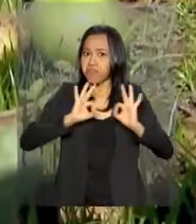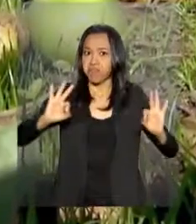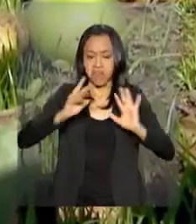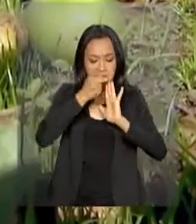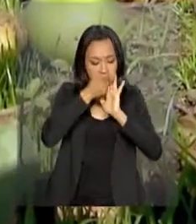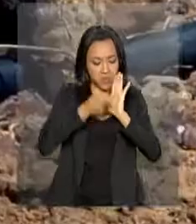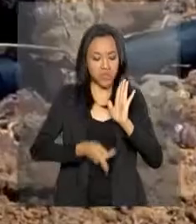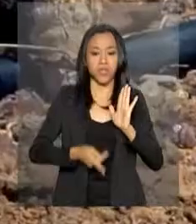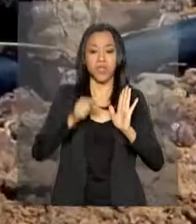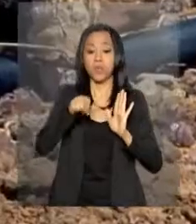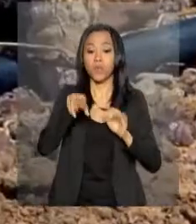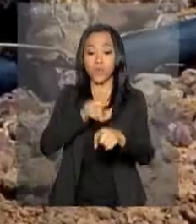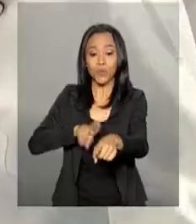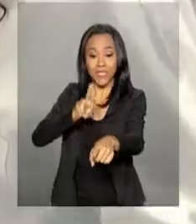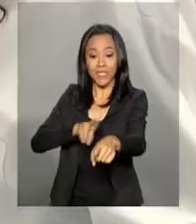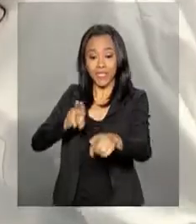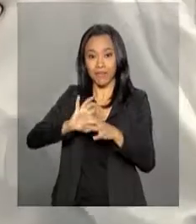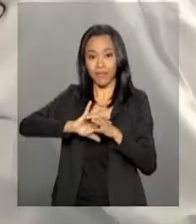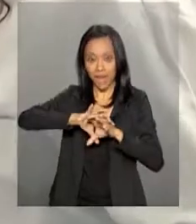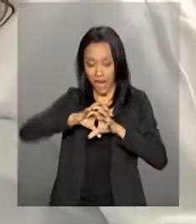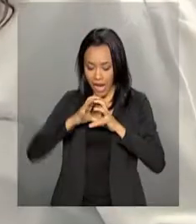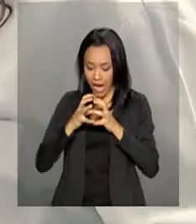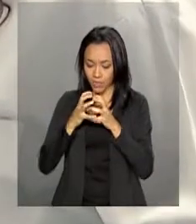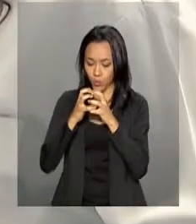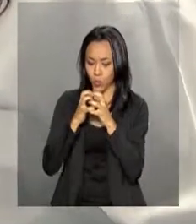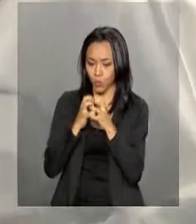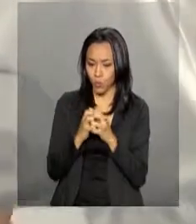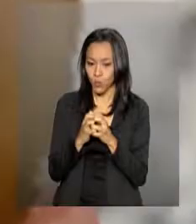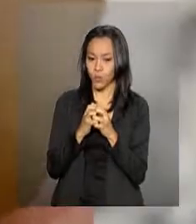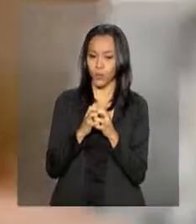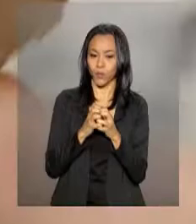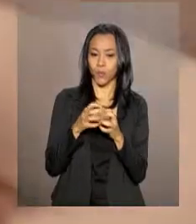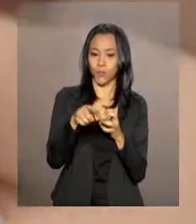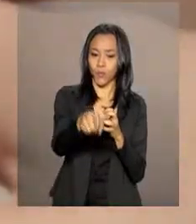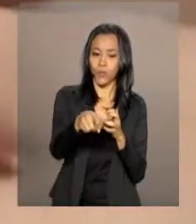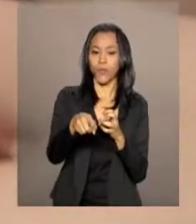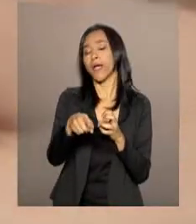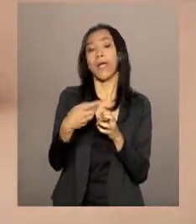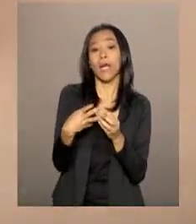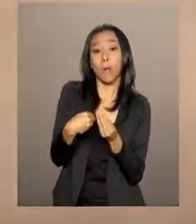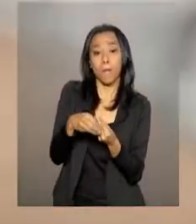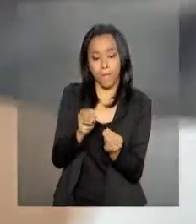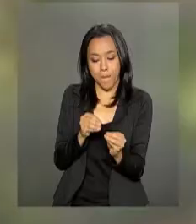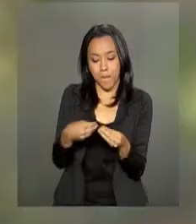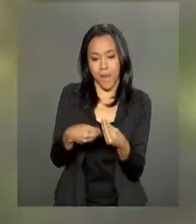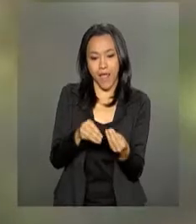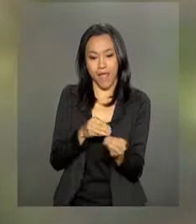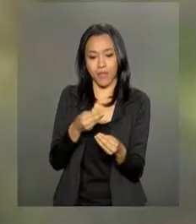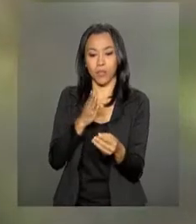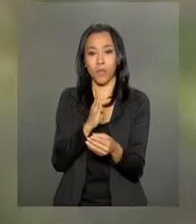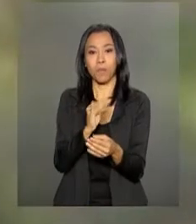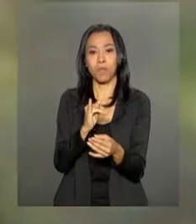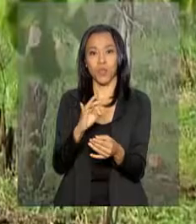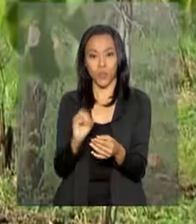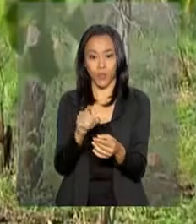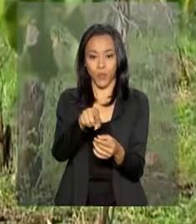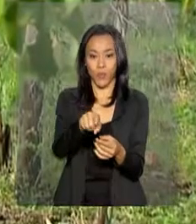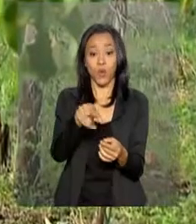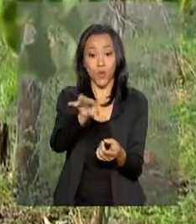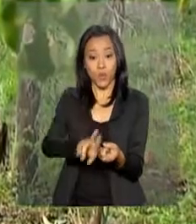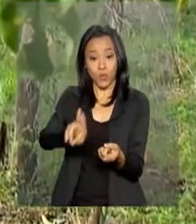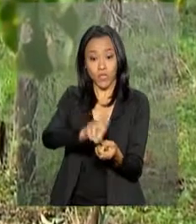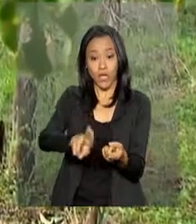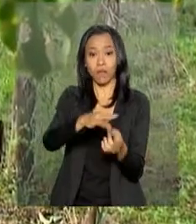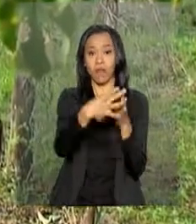Usando a casca do maracujá, esta estudante desenvolveu um plástico biodegradável que após usado se